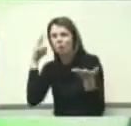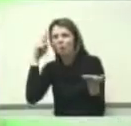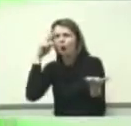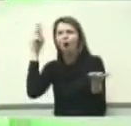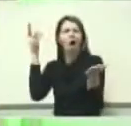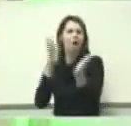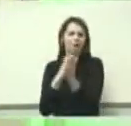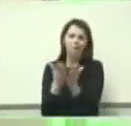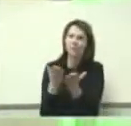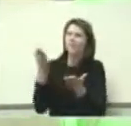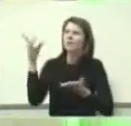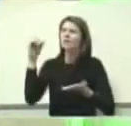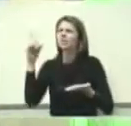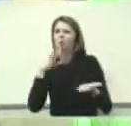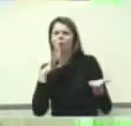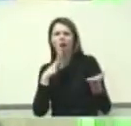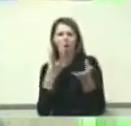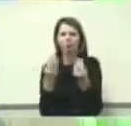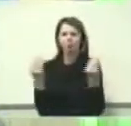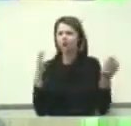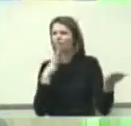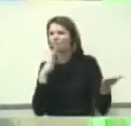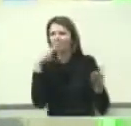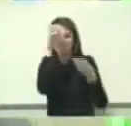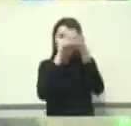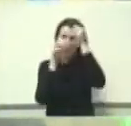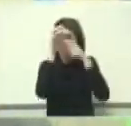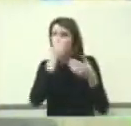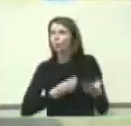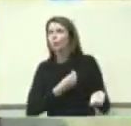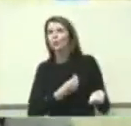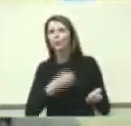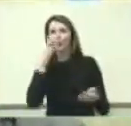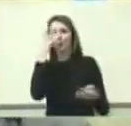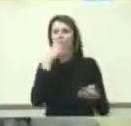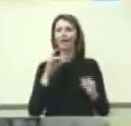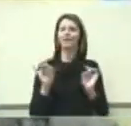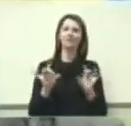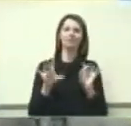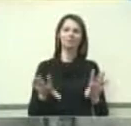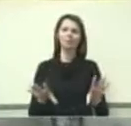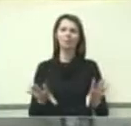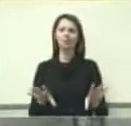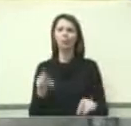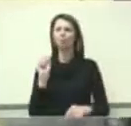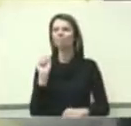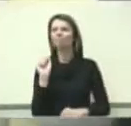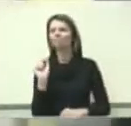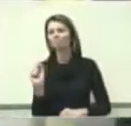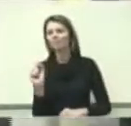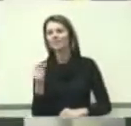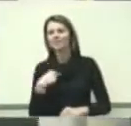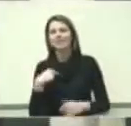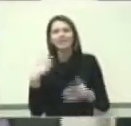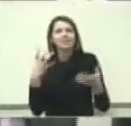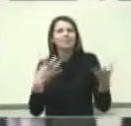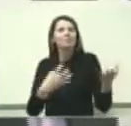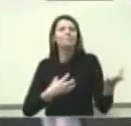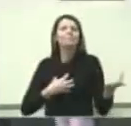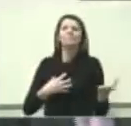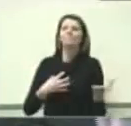e bíblicos que aprendemos e vivemos uma das emoções